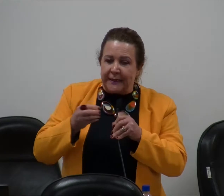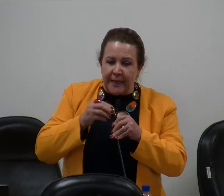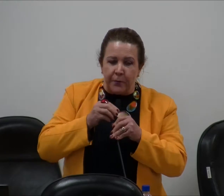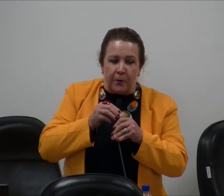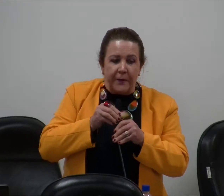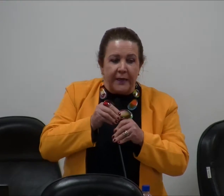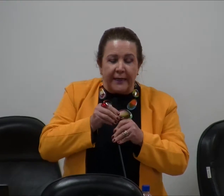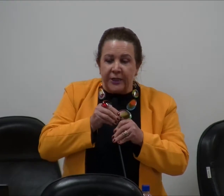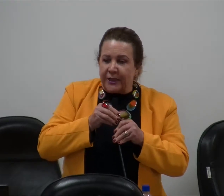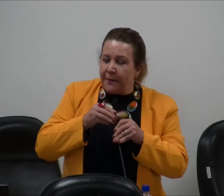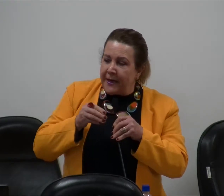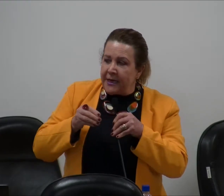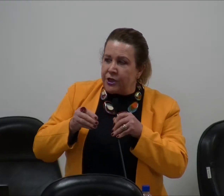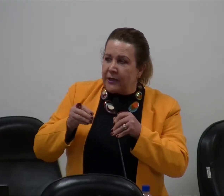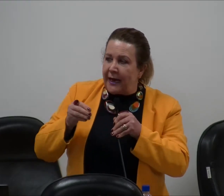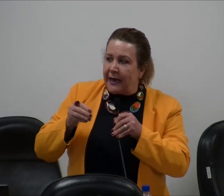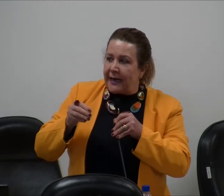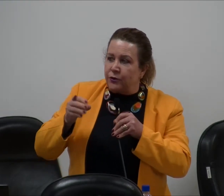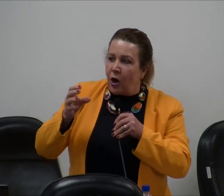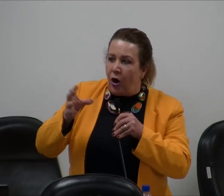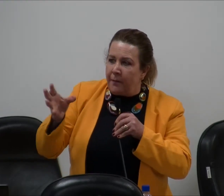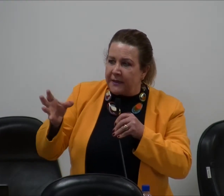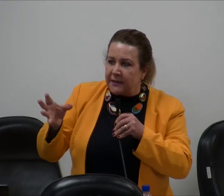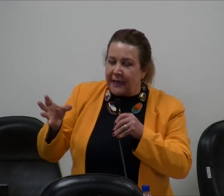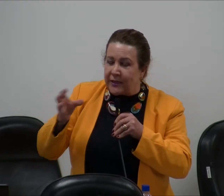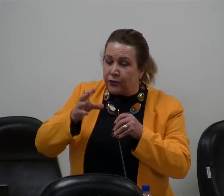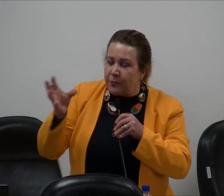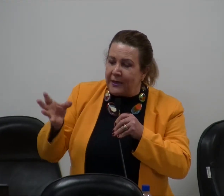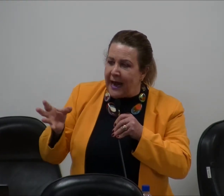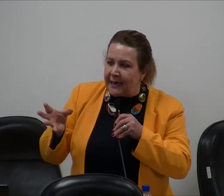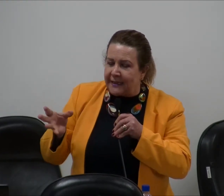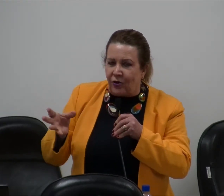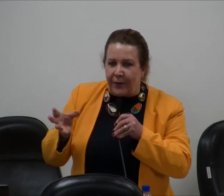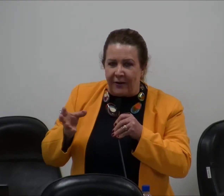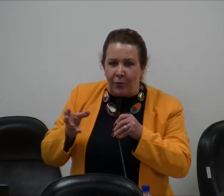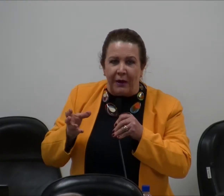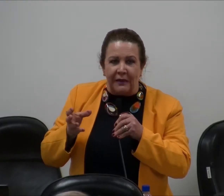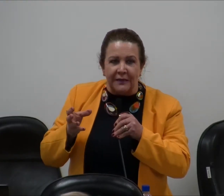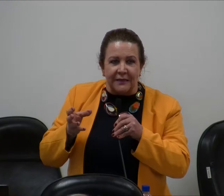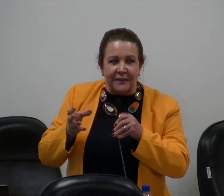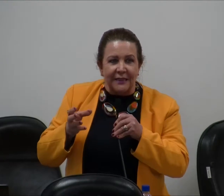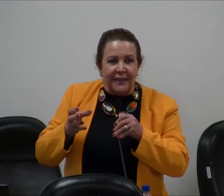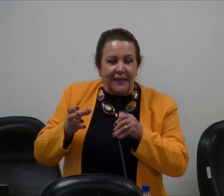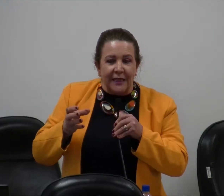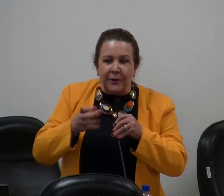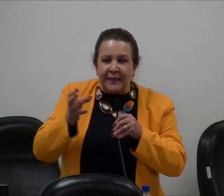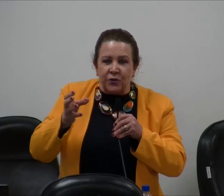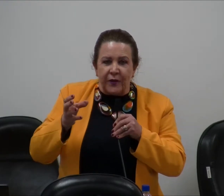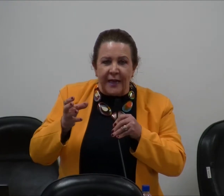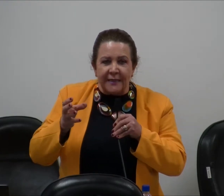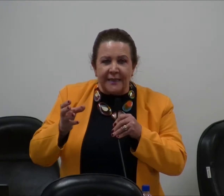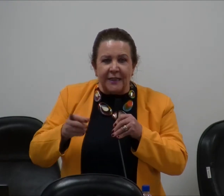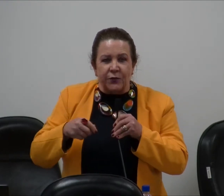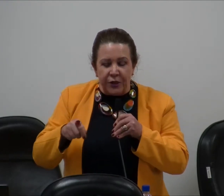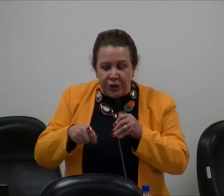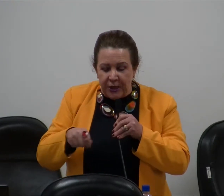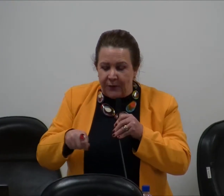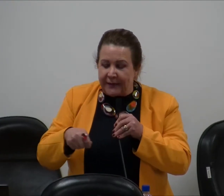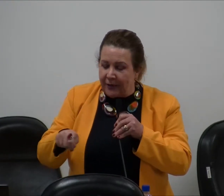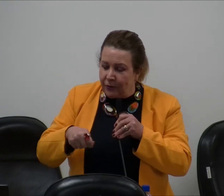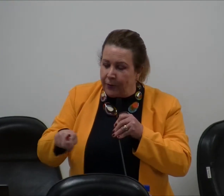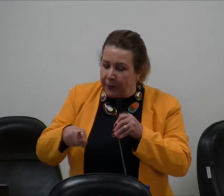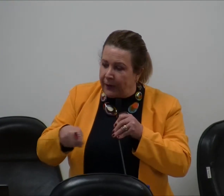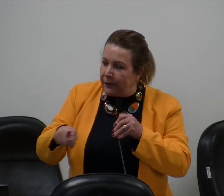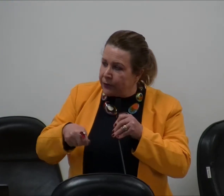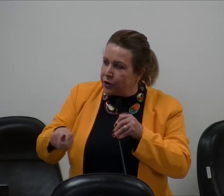eu percebo que antigamente eram só homens, eram só mulheres que compravam plantas. E muitas vezes elas fingiam,